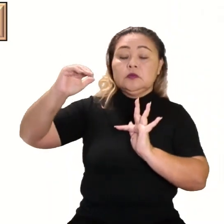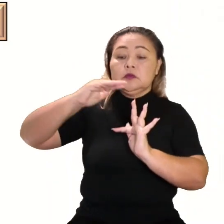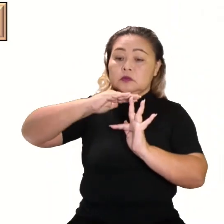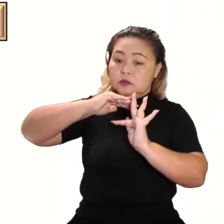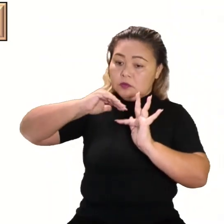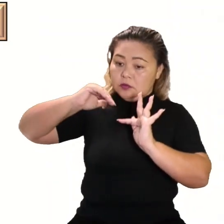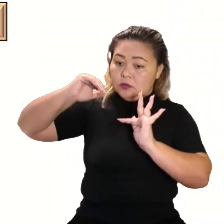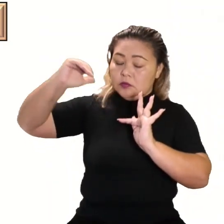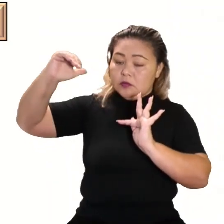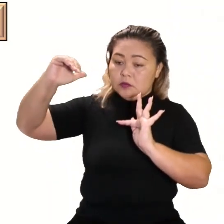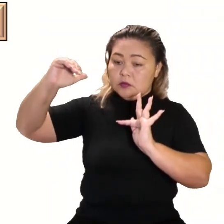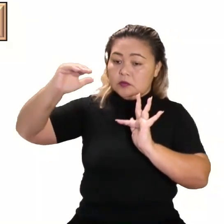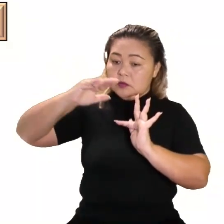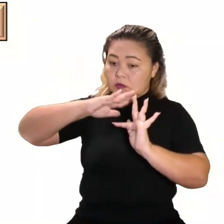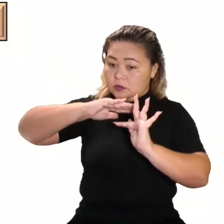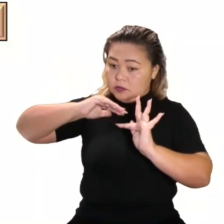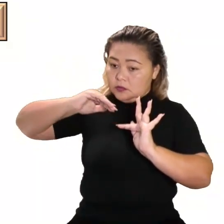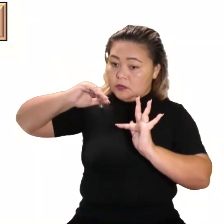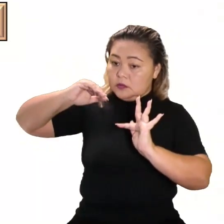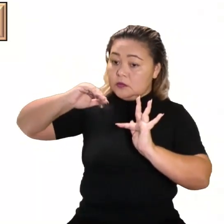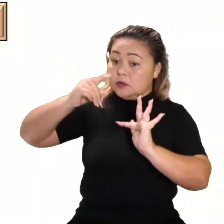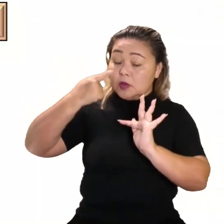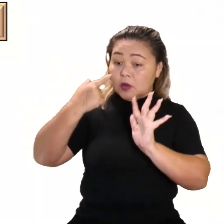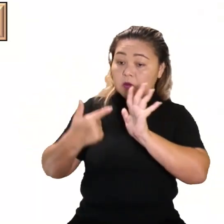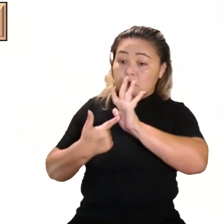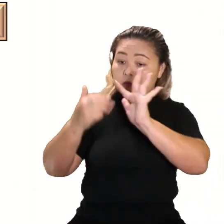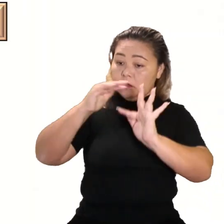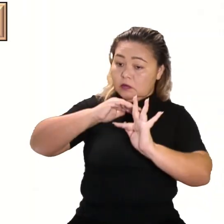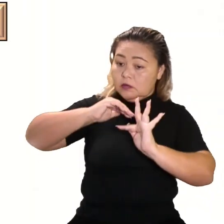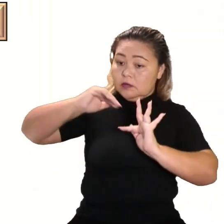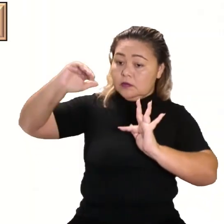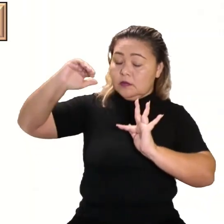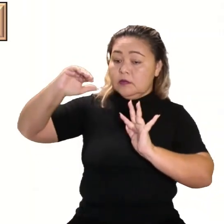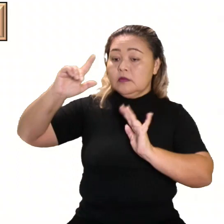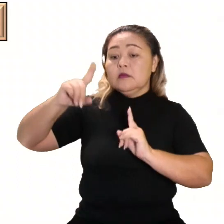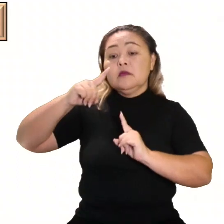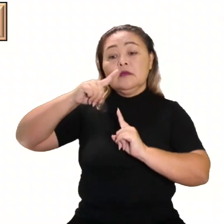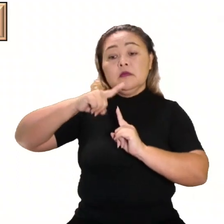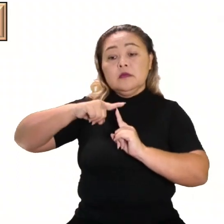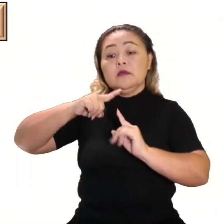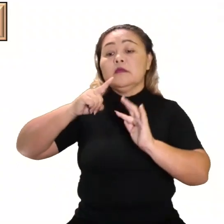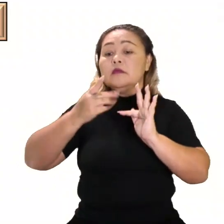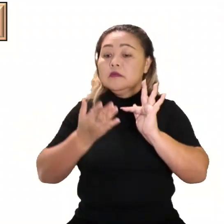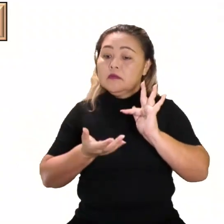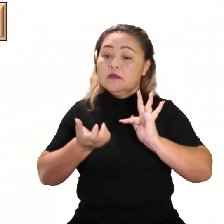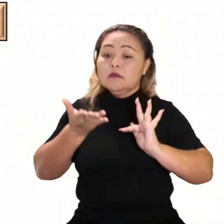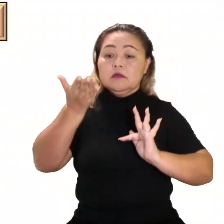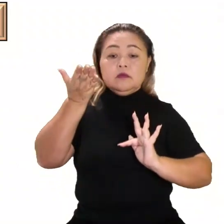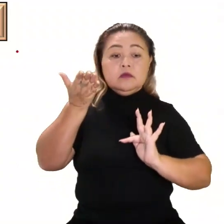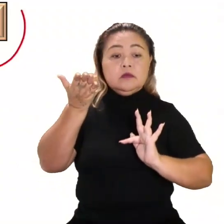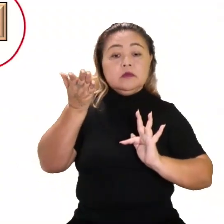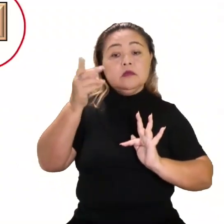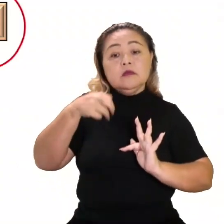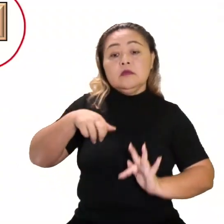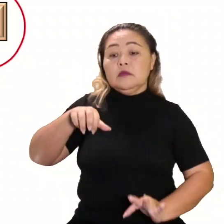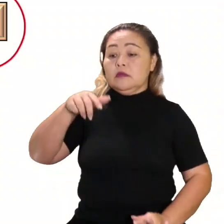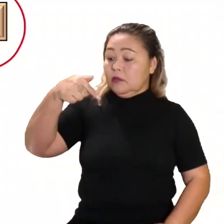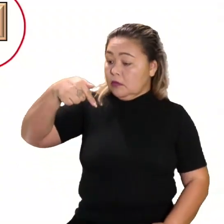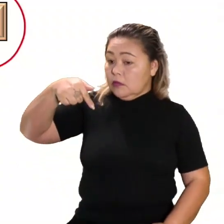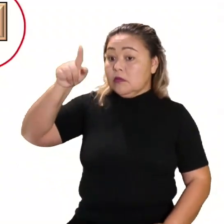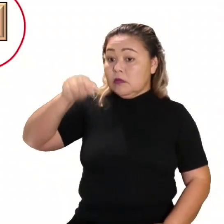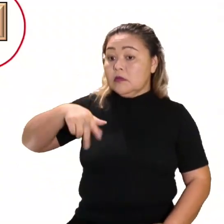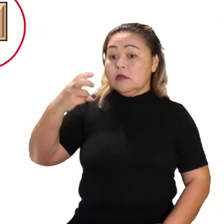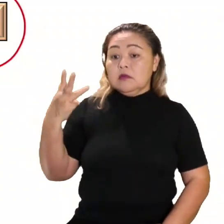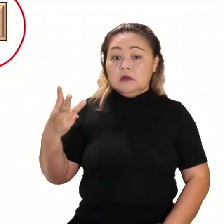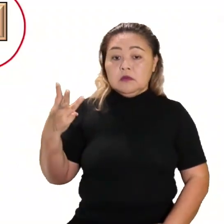O estilo desse gráfico, o crescimento que mostra é de uma função exponencial. Olha aqui, razão 3, né? Então,